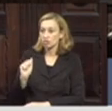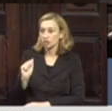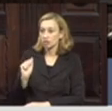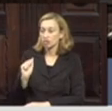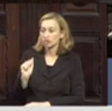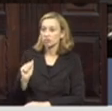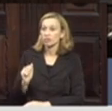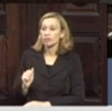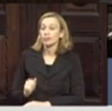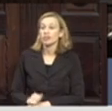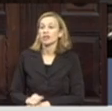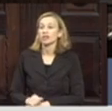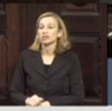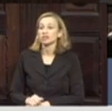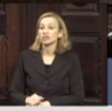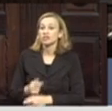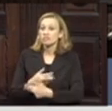pela